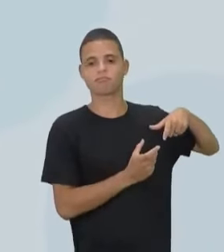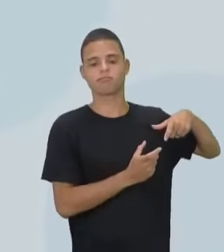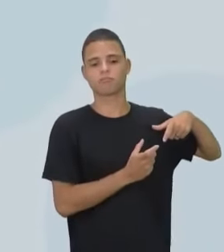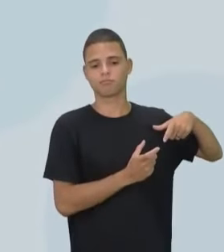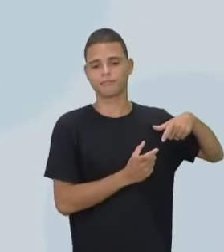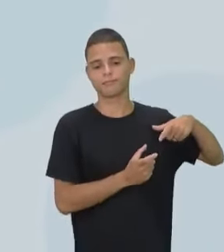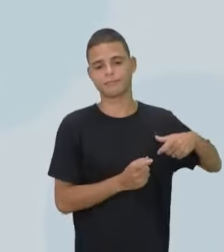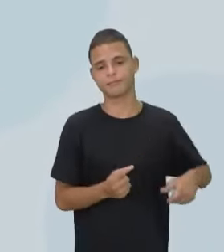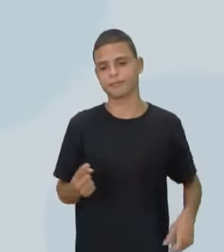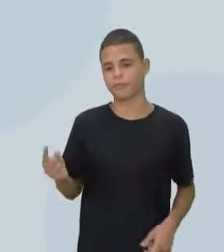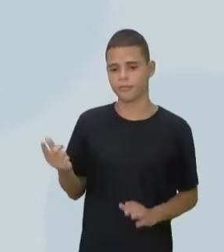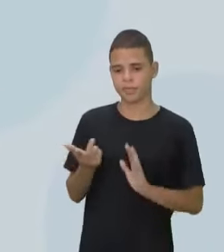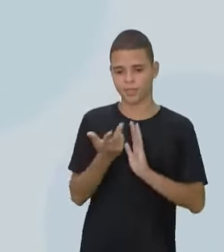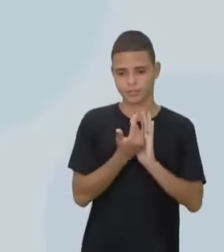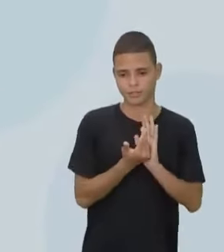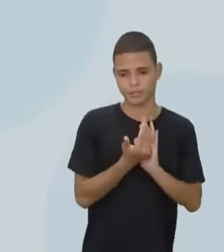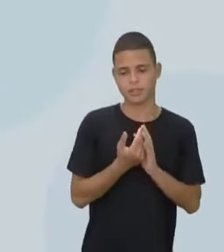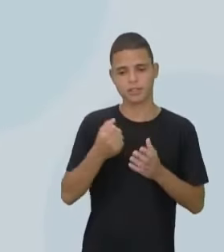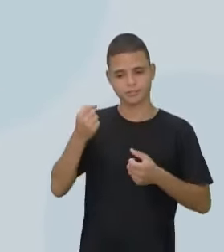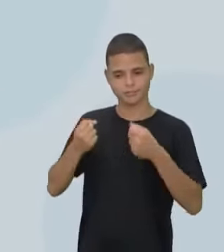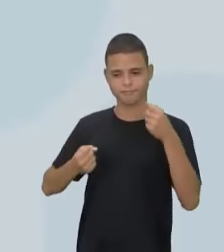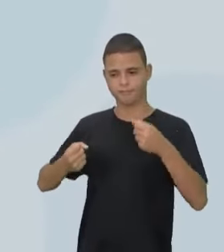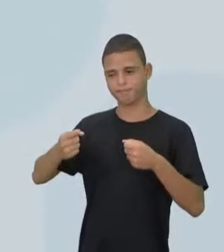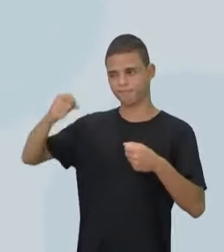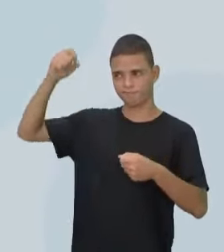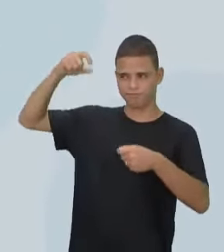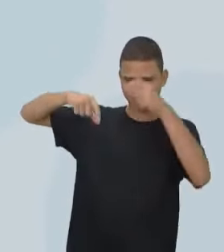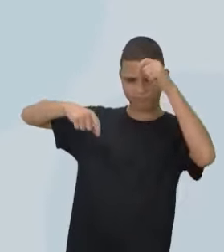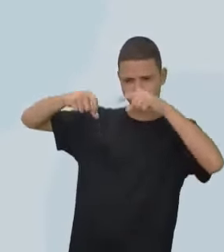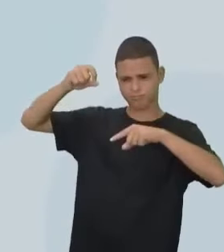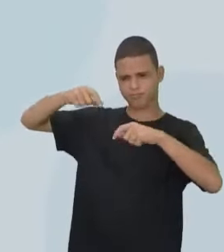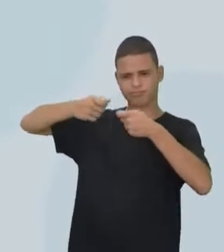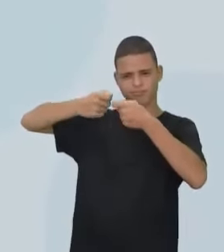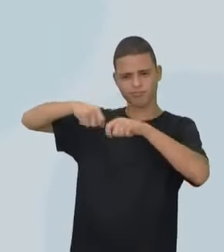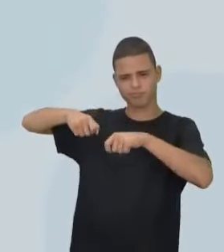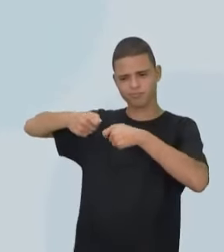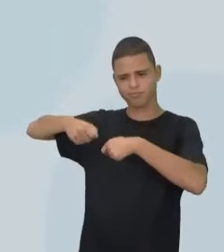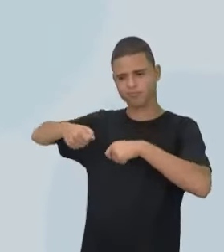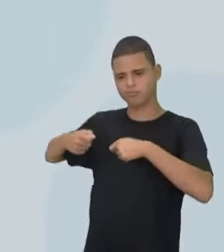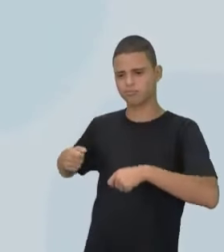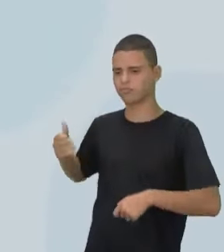na imagem a gente tem um carro que foi atingido, né? E um acumulado